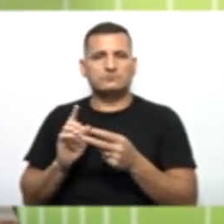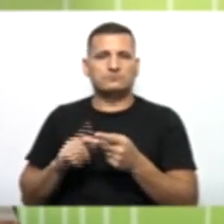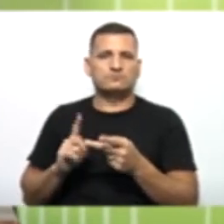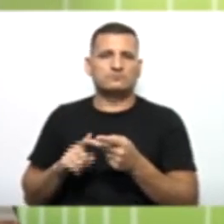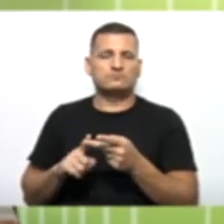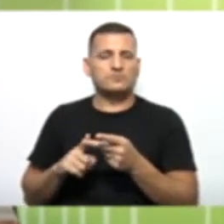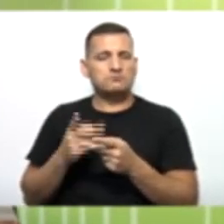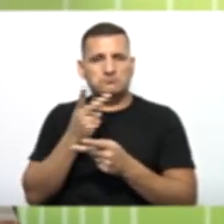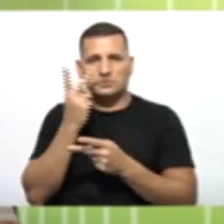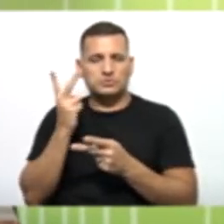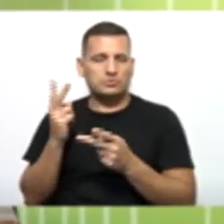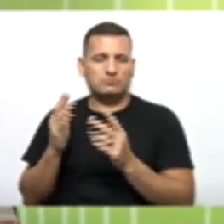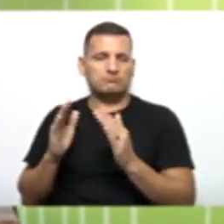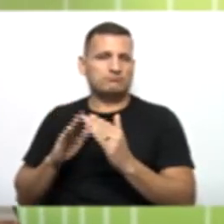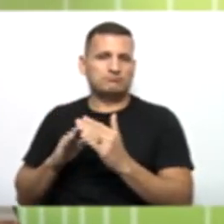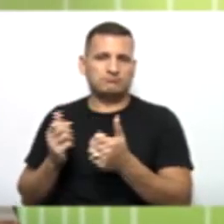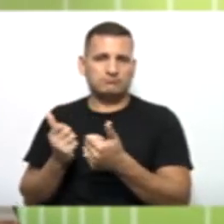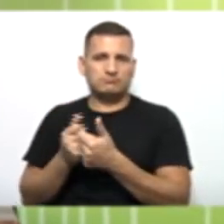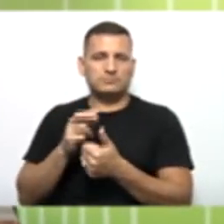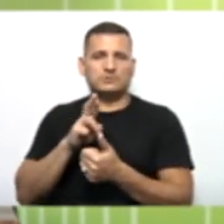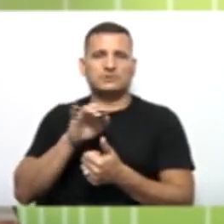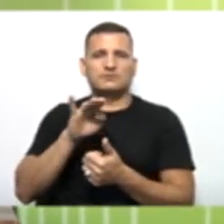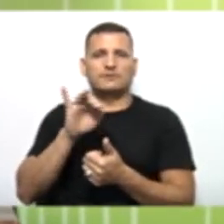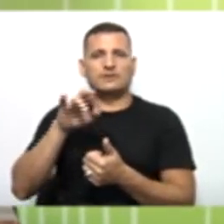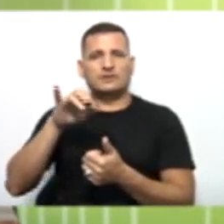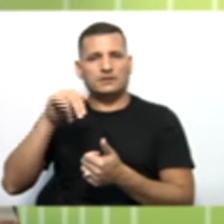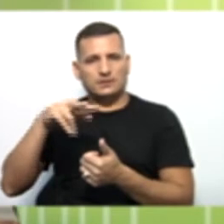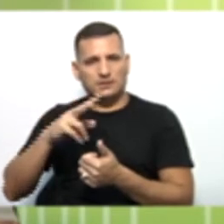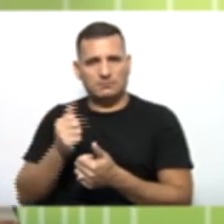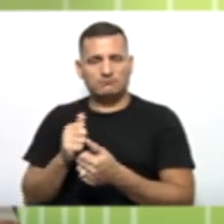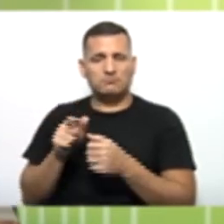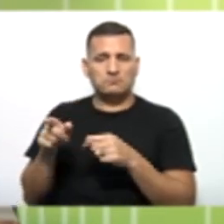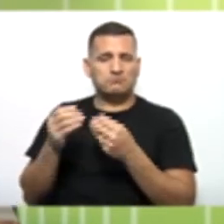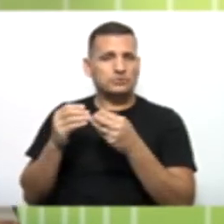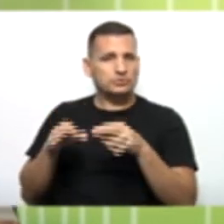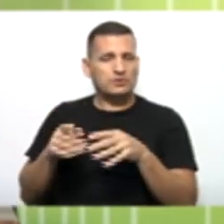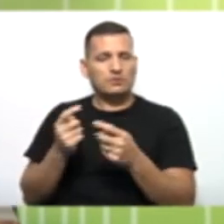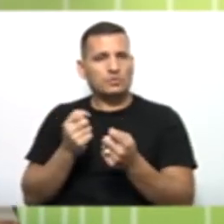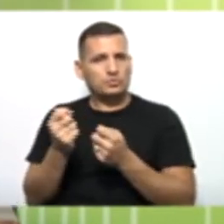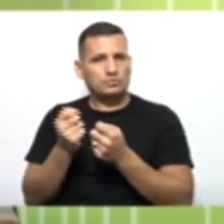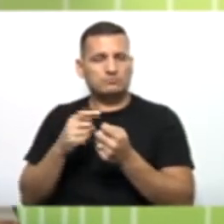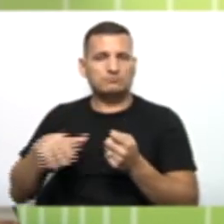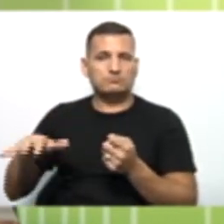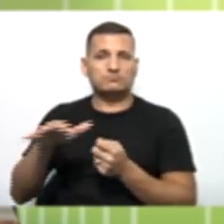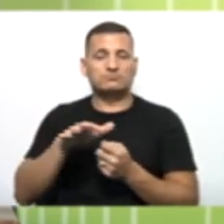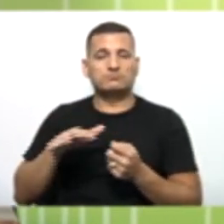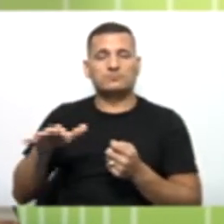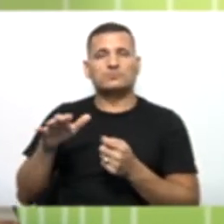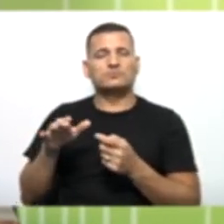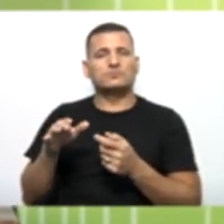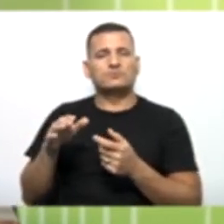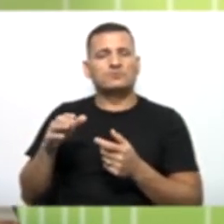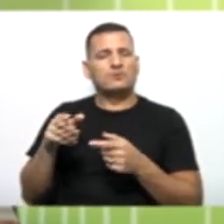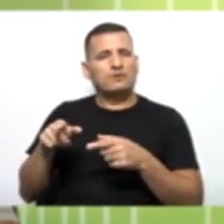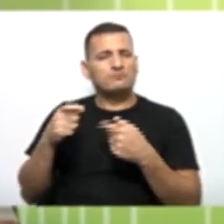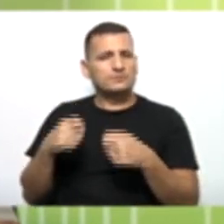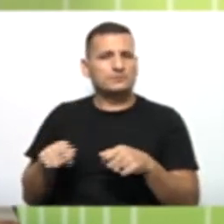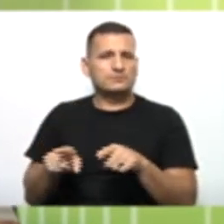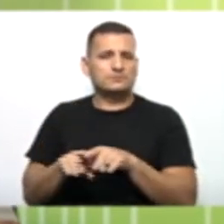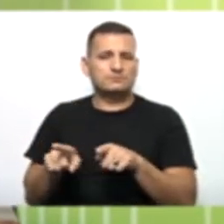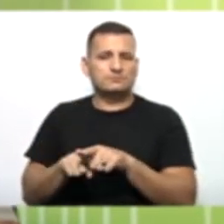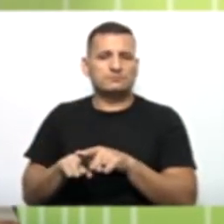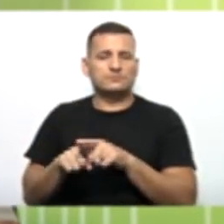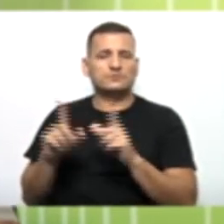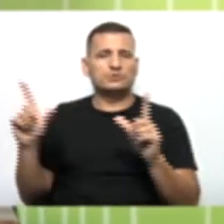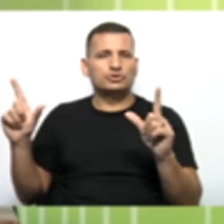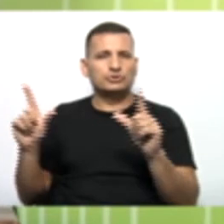ribeirinhas, essas comunidades vão ser atingidas economicamente. E ela precisa também implementações para que diminua o